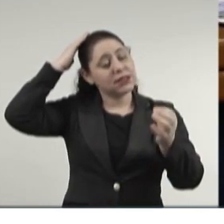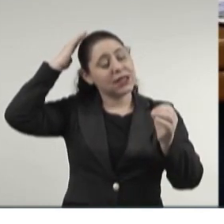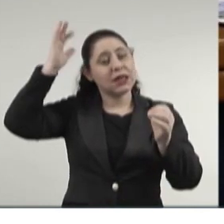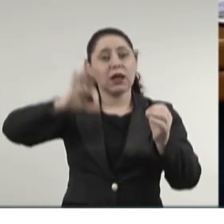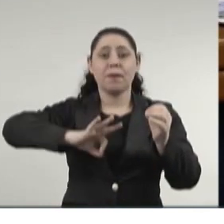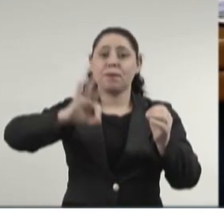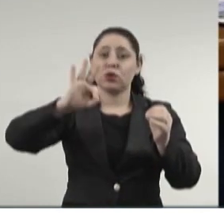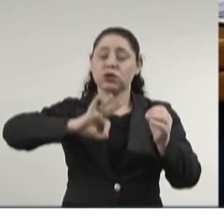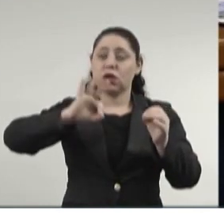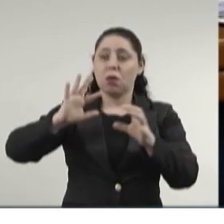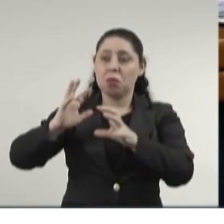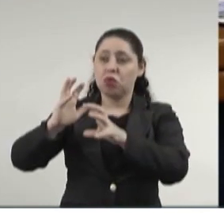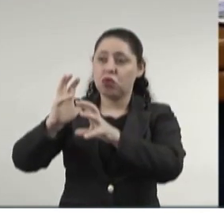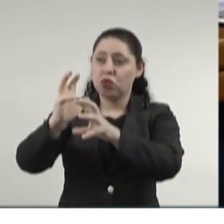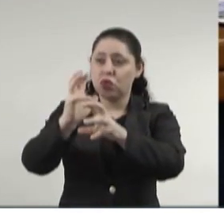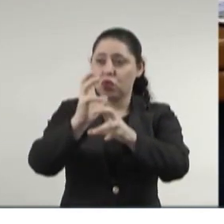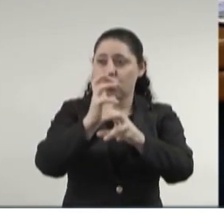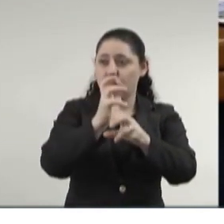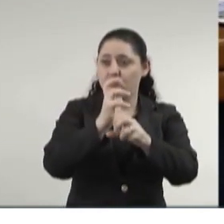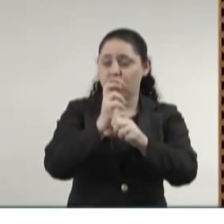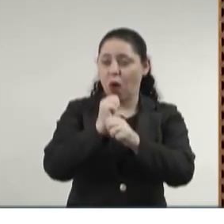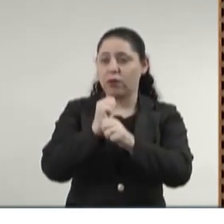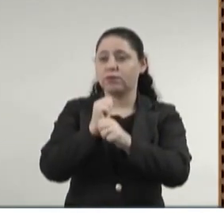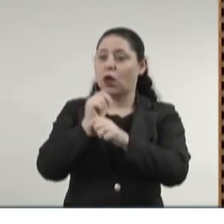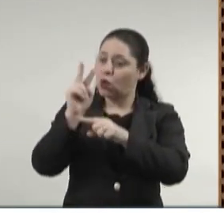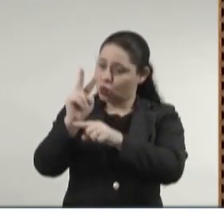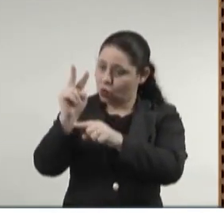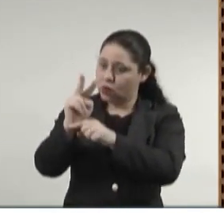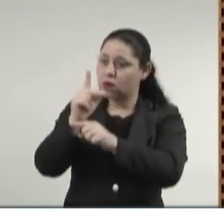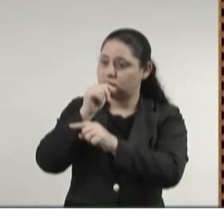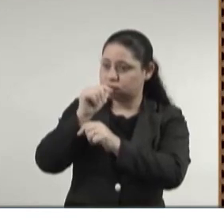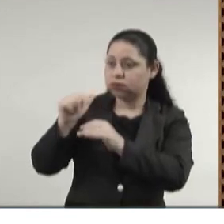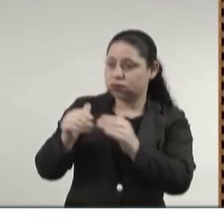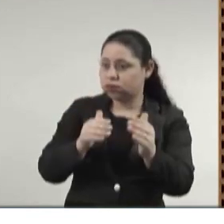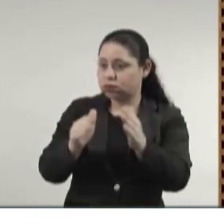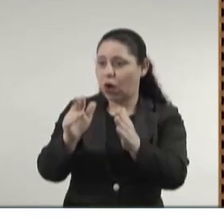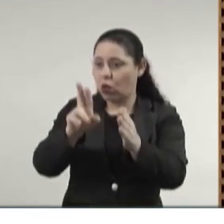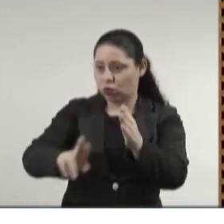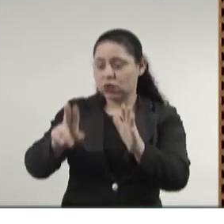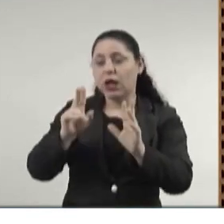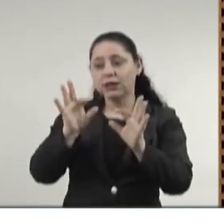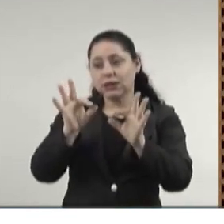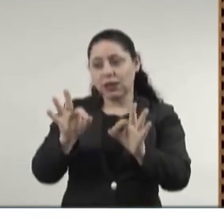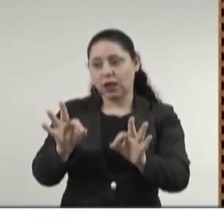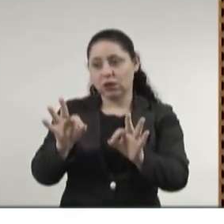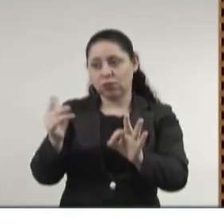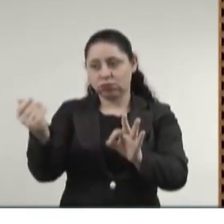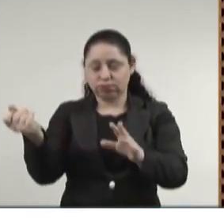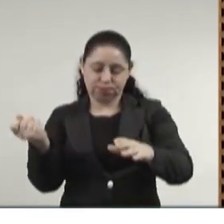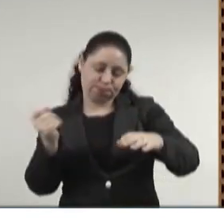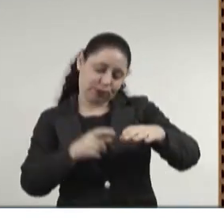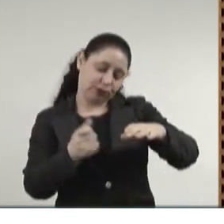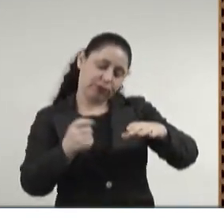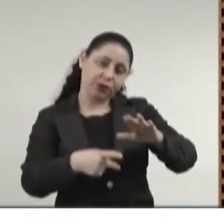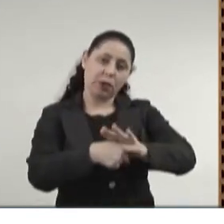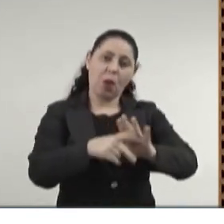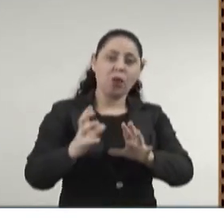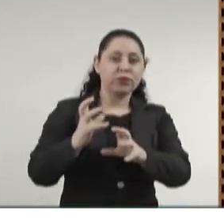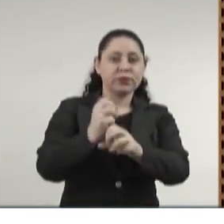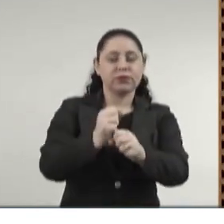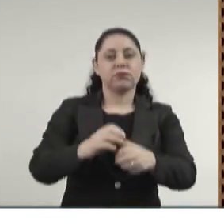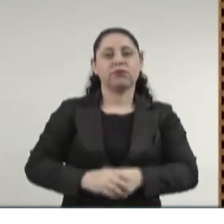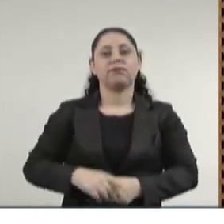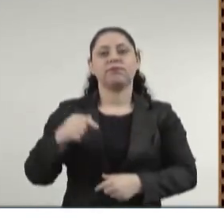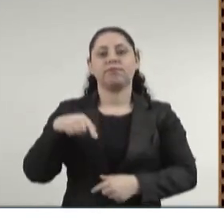60% da compensação dos recursos da utilização da água vai para o fundo. E